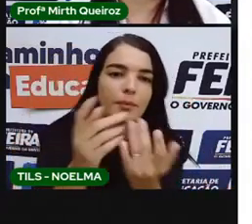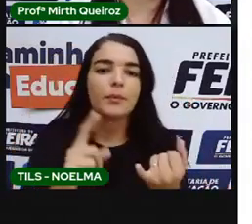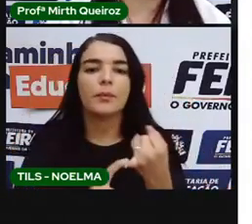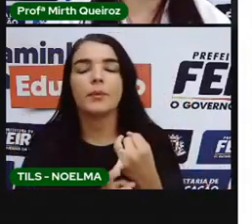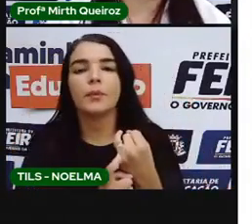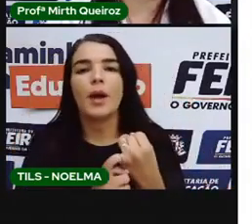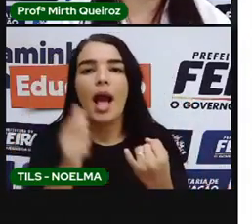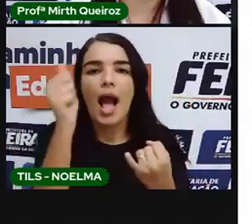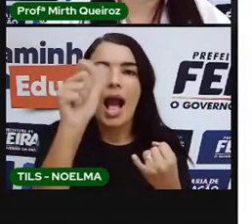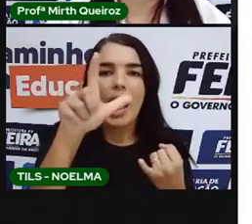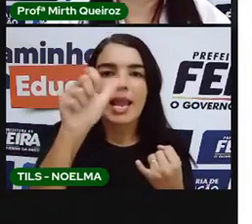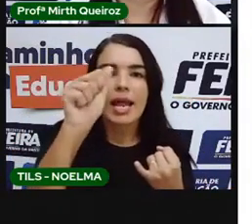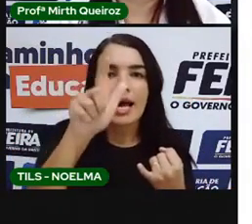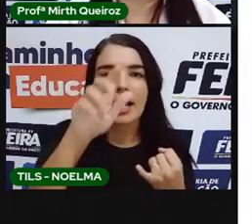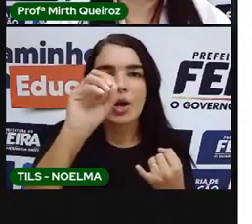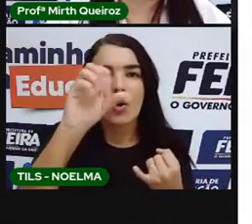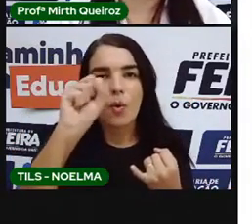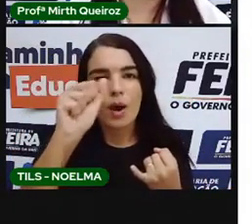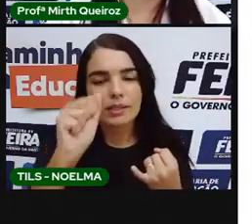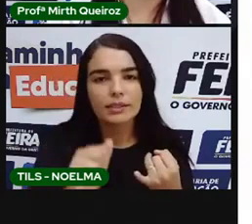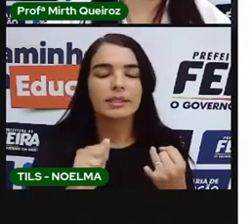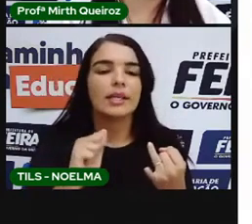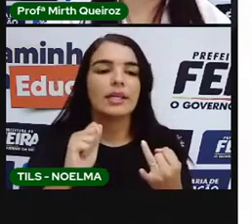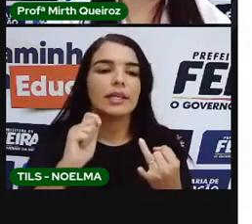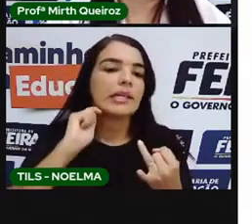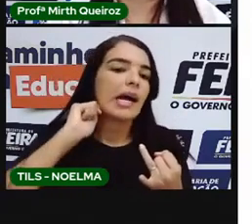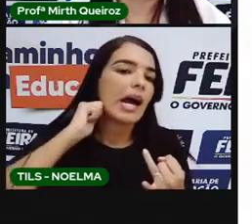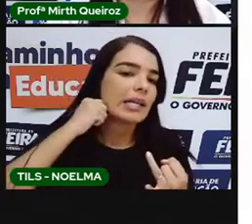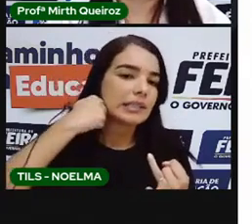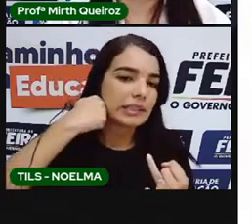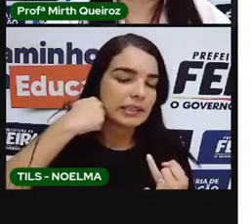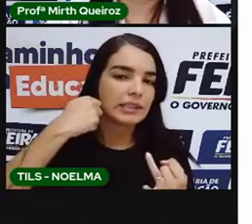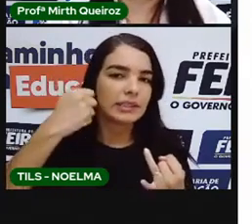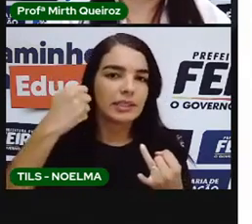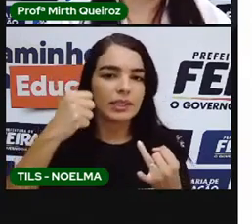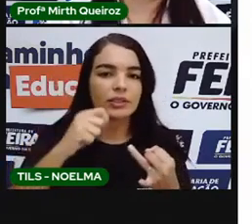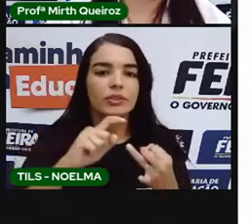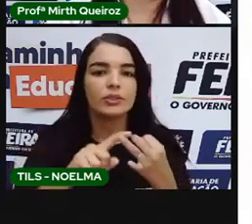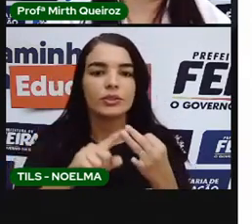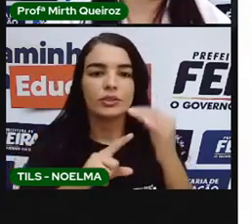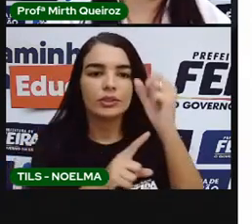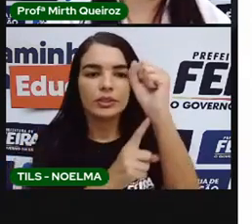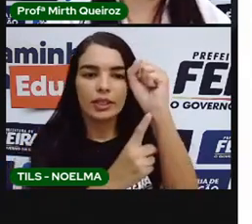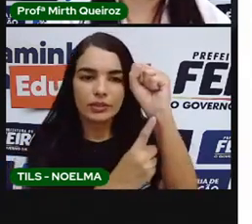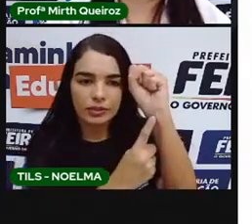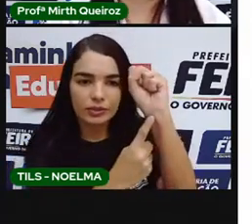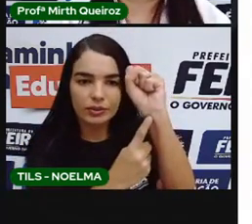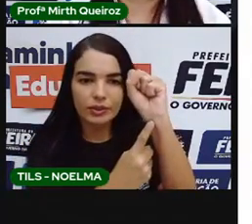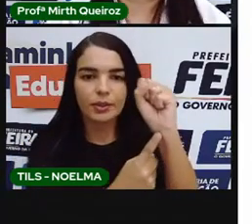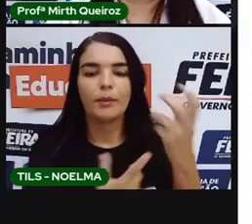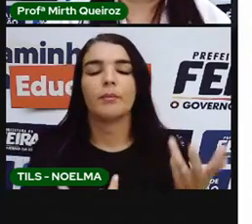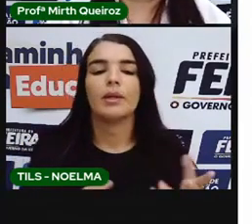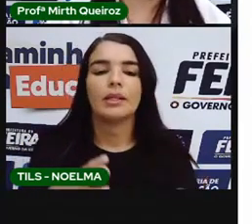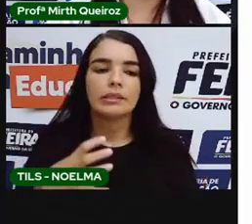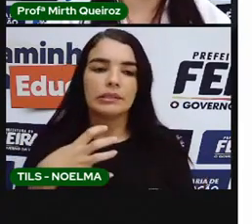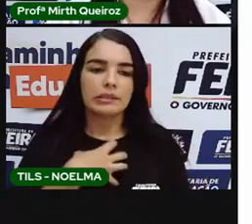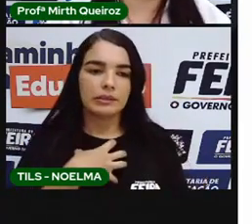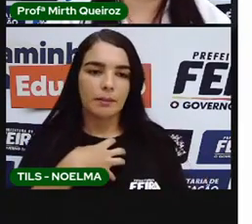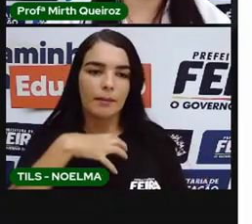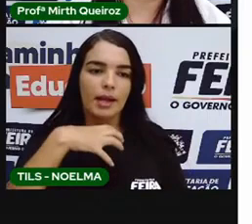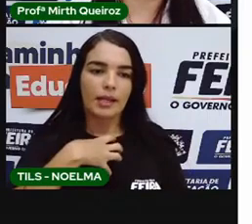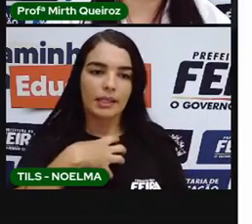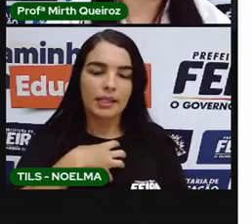Recife, Alagoas, Maceió, Sergipe, Aracaju e Bahia, Salvador. A